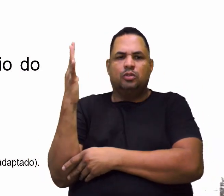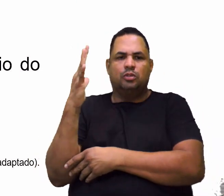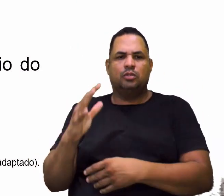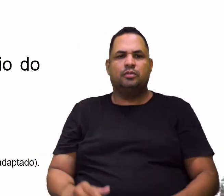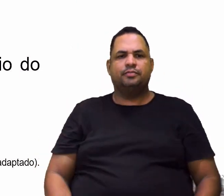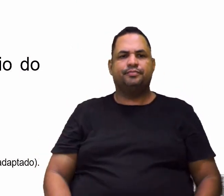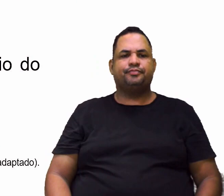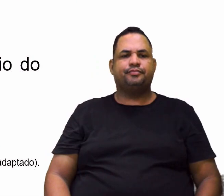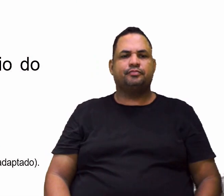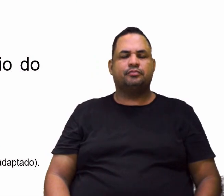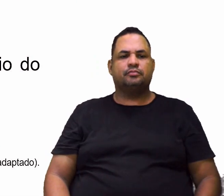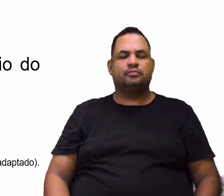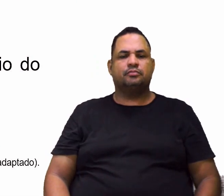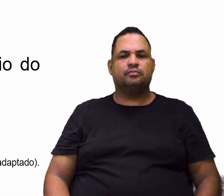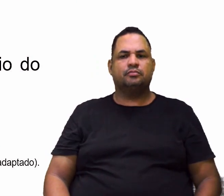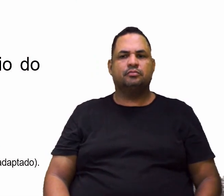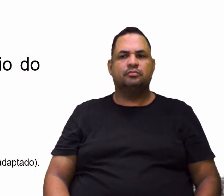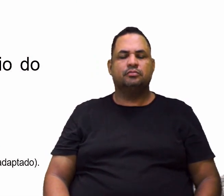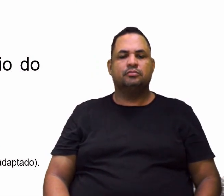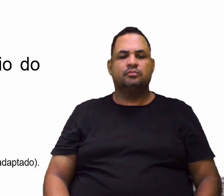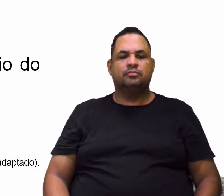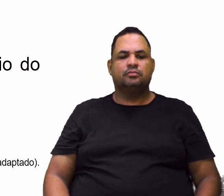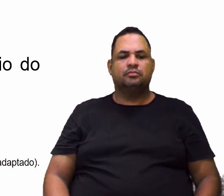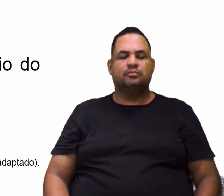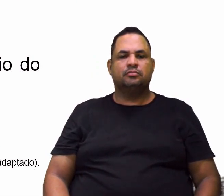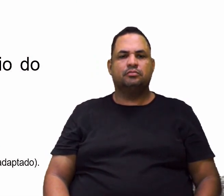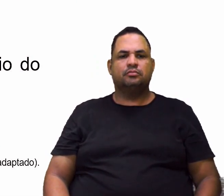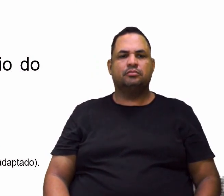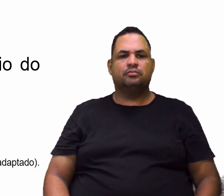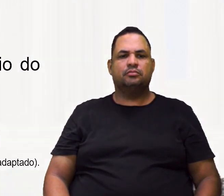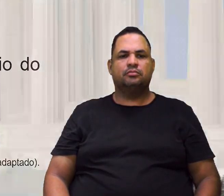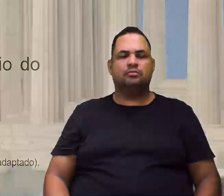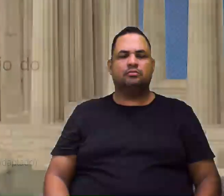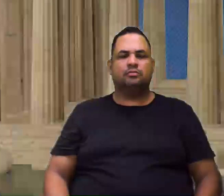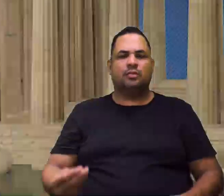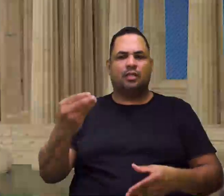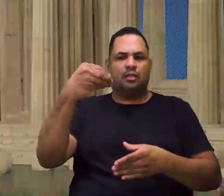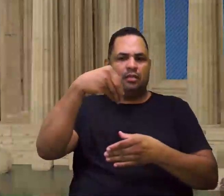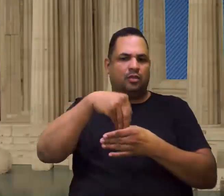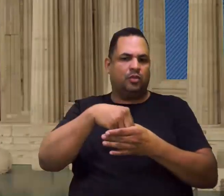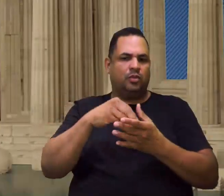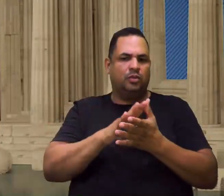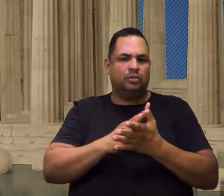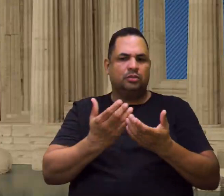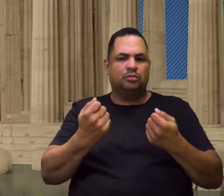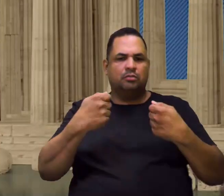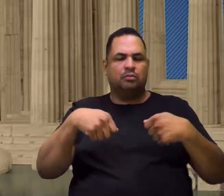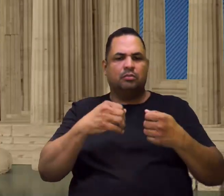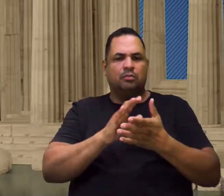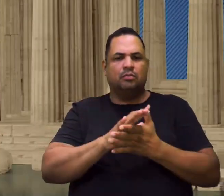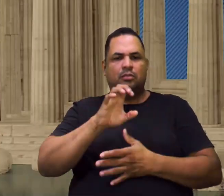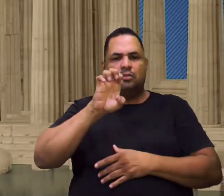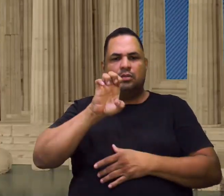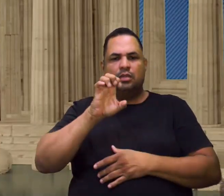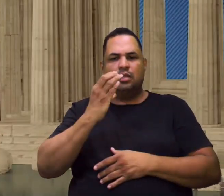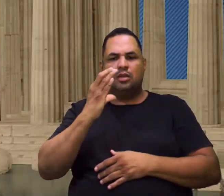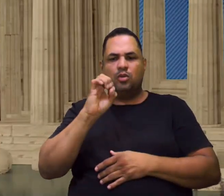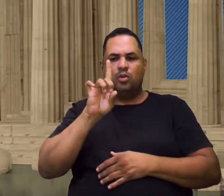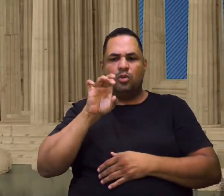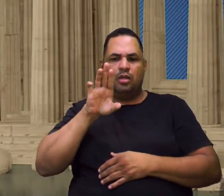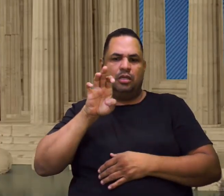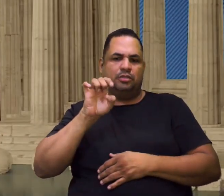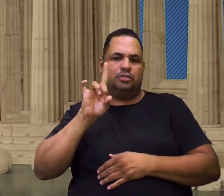só. Um questionamento para vocês. É, dentro da perspectiva de ecoética.